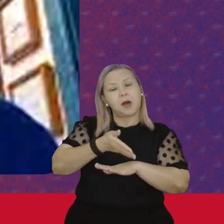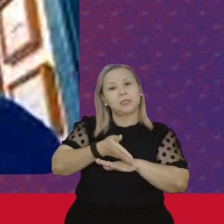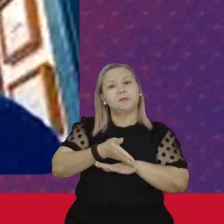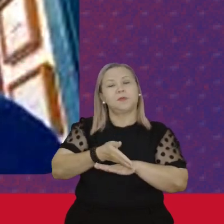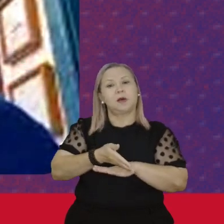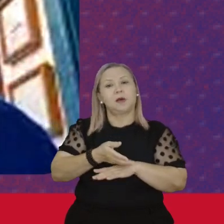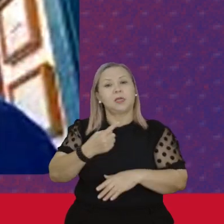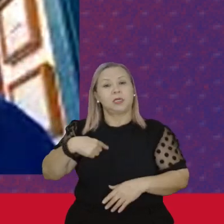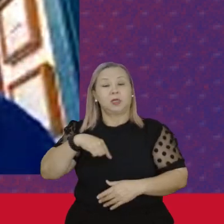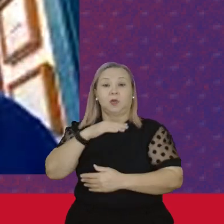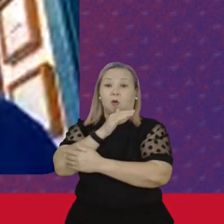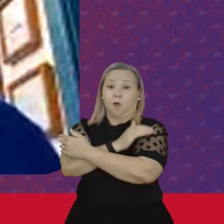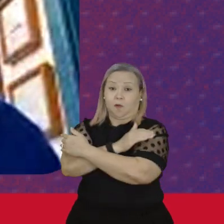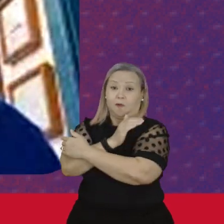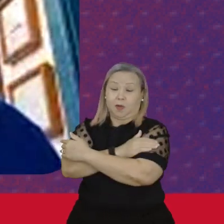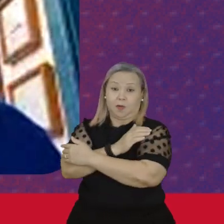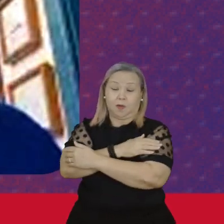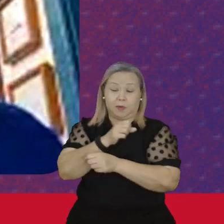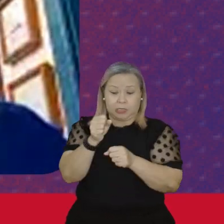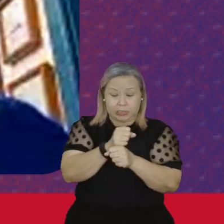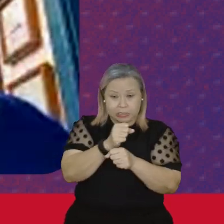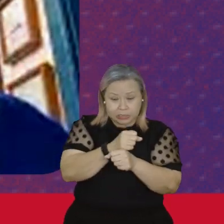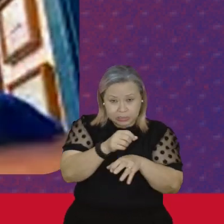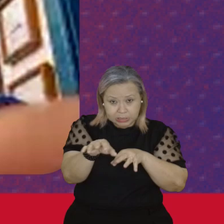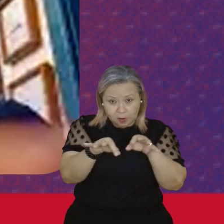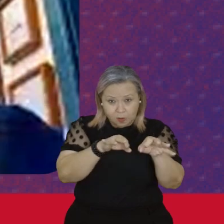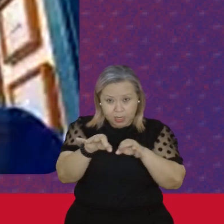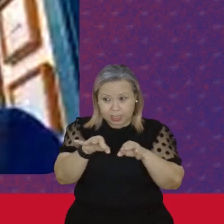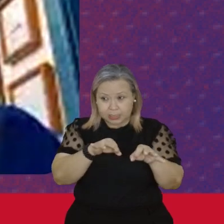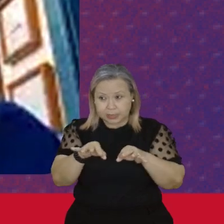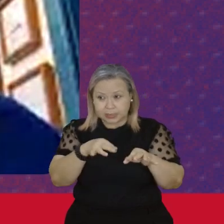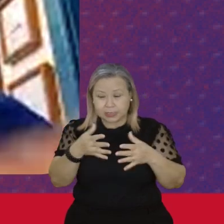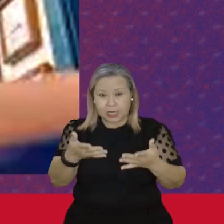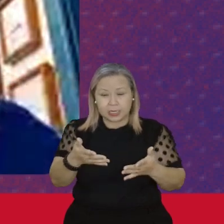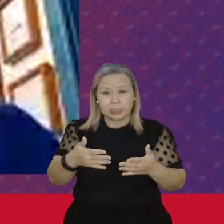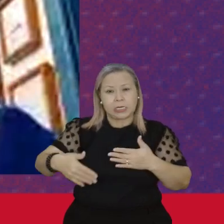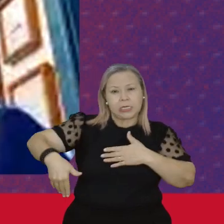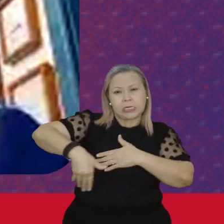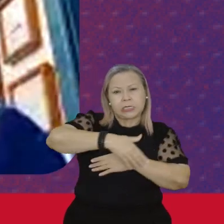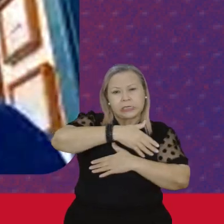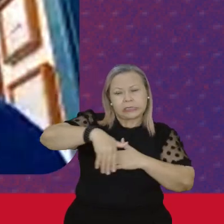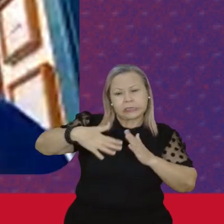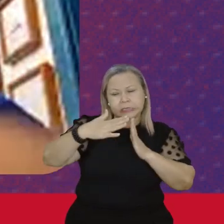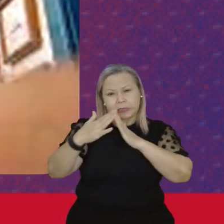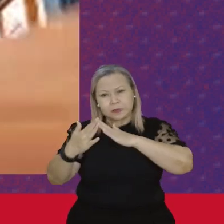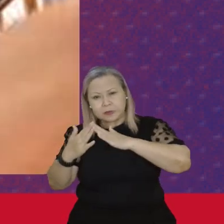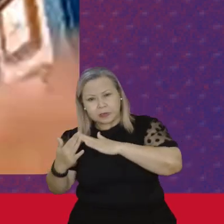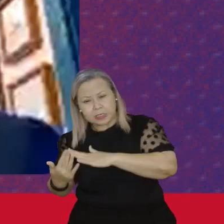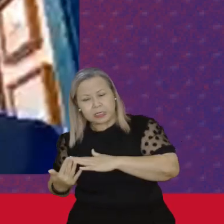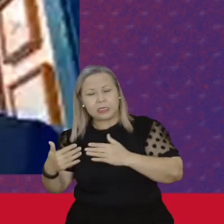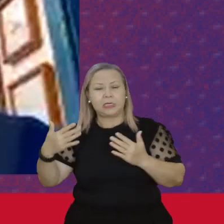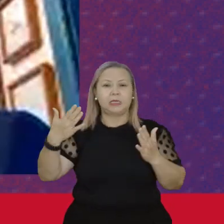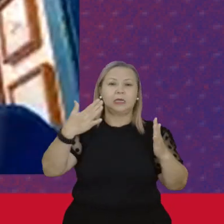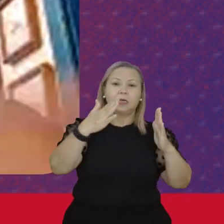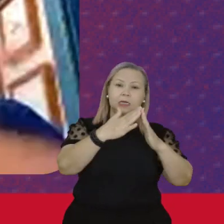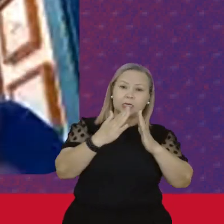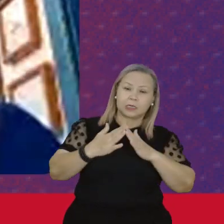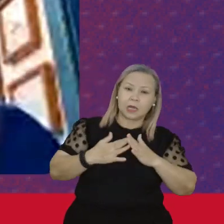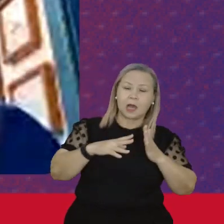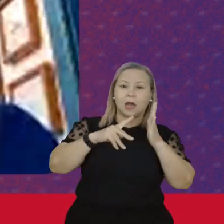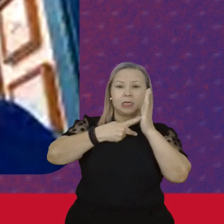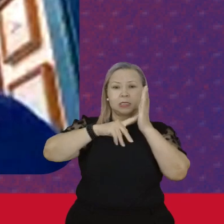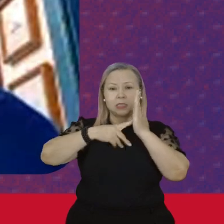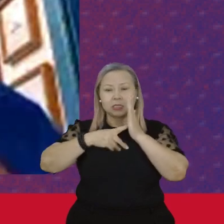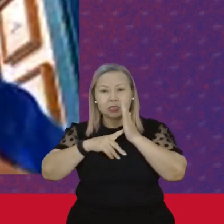nossos feminismos aqui são construídos aqui nas periferias, nas nossas casas,